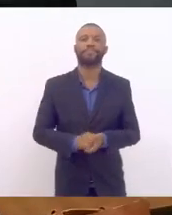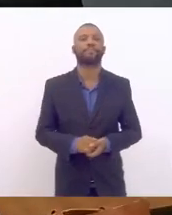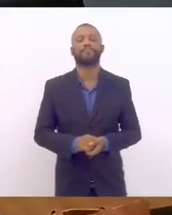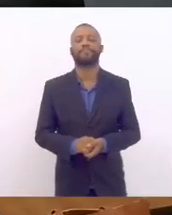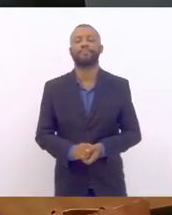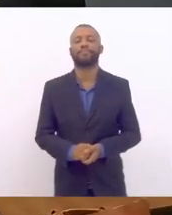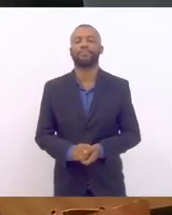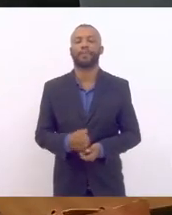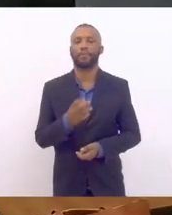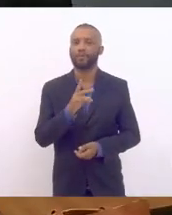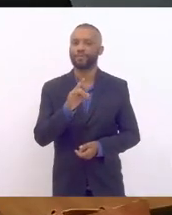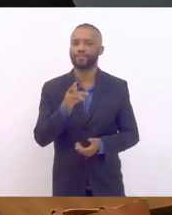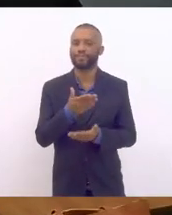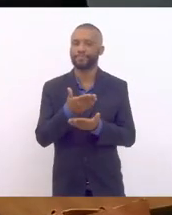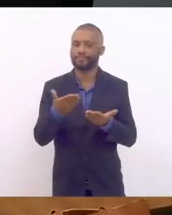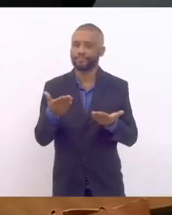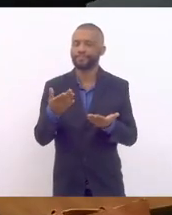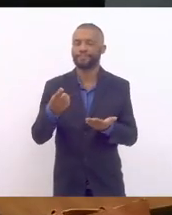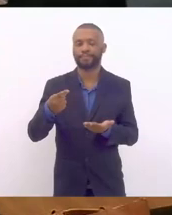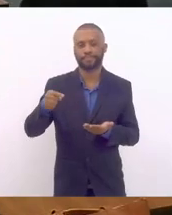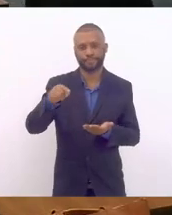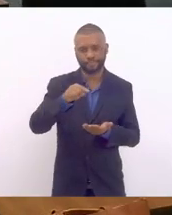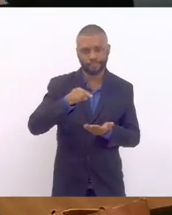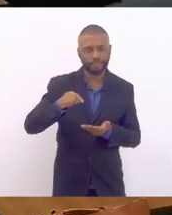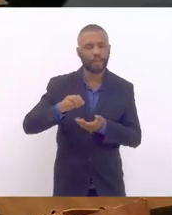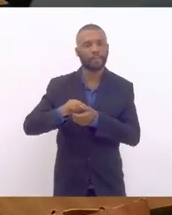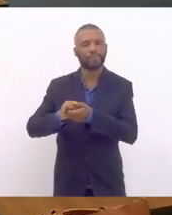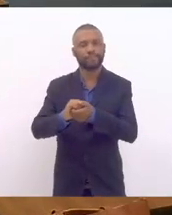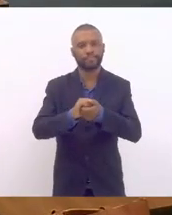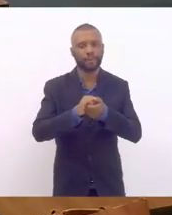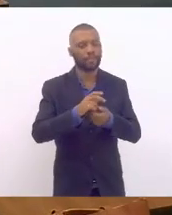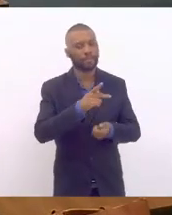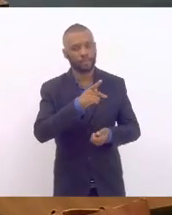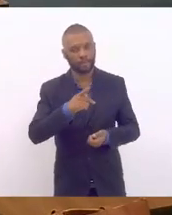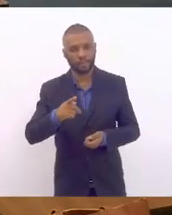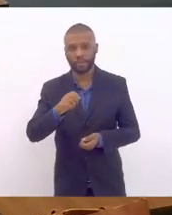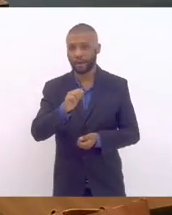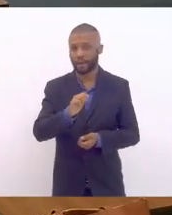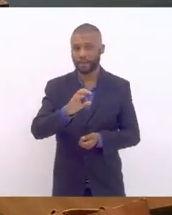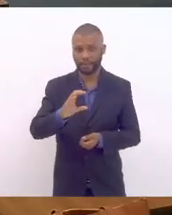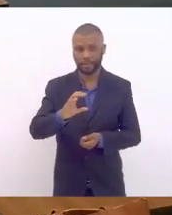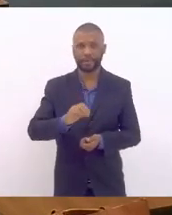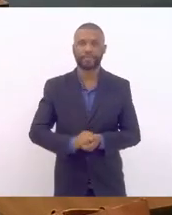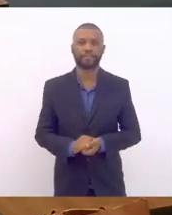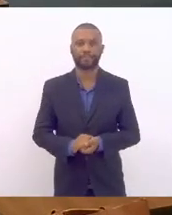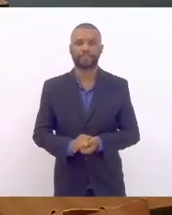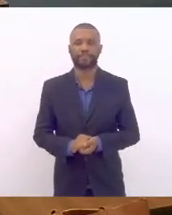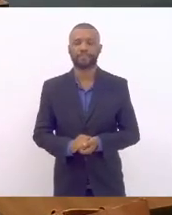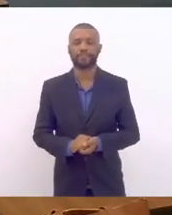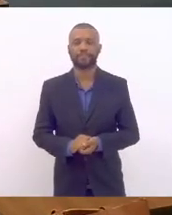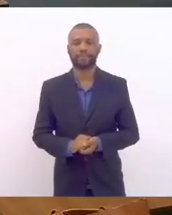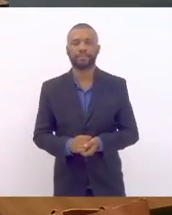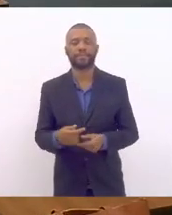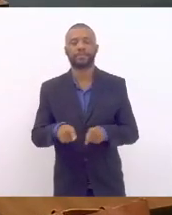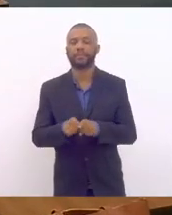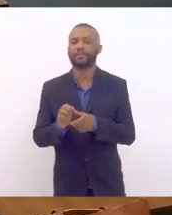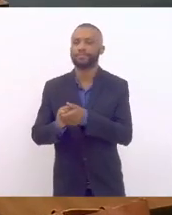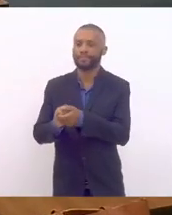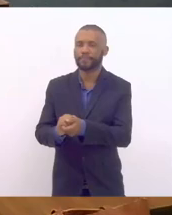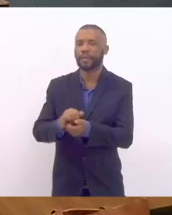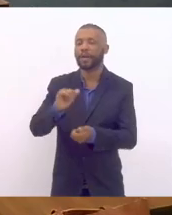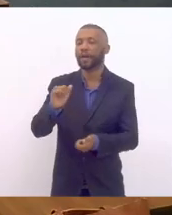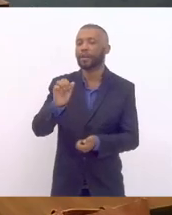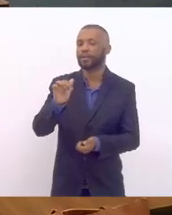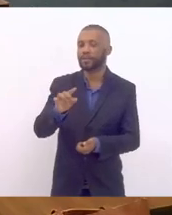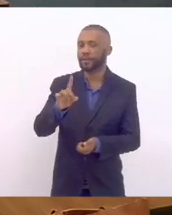Oi bom dia a todos e todos cumprimento aqui o presidente André Ceciliano o primeiro também a deputada